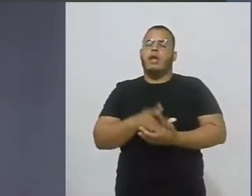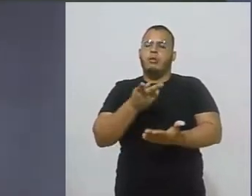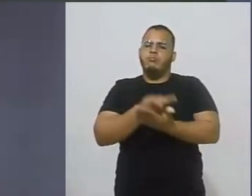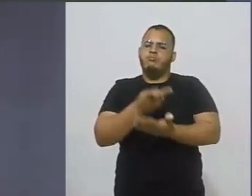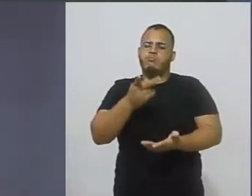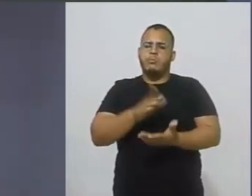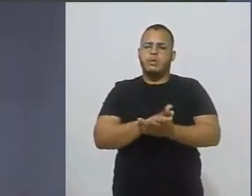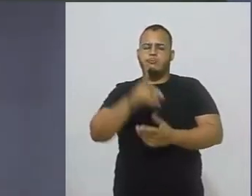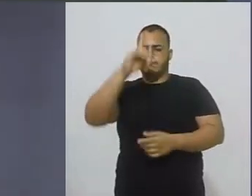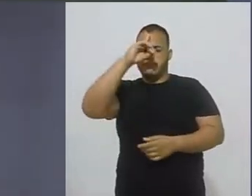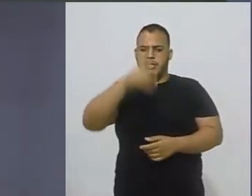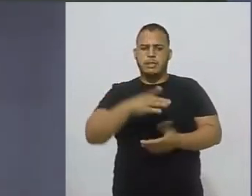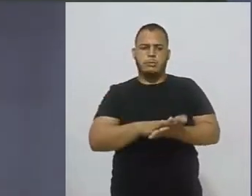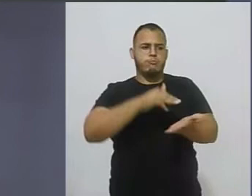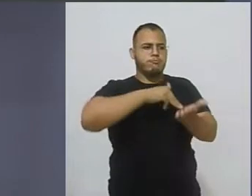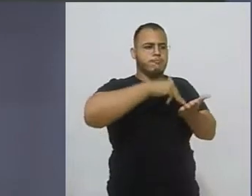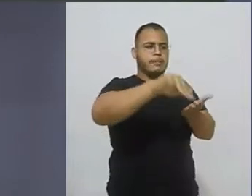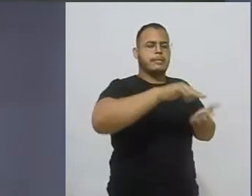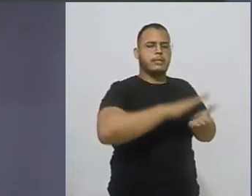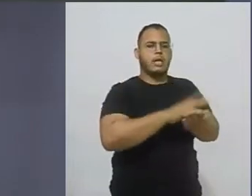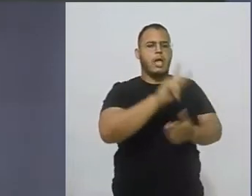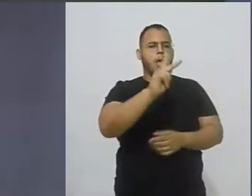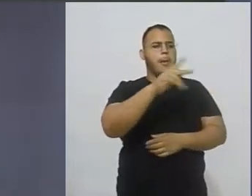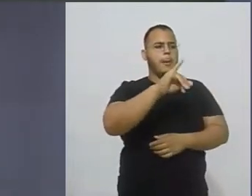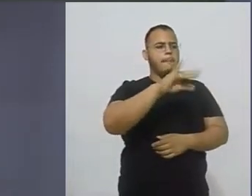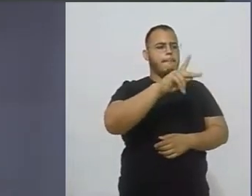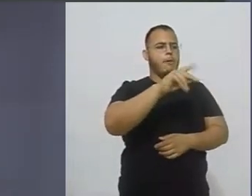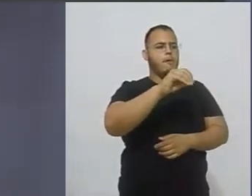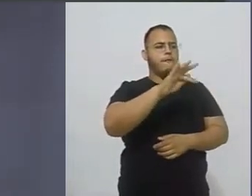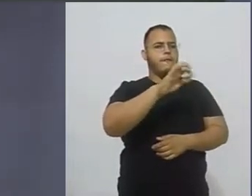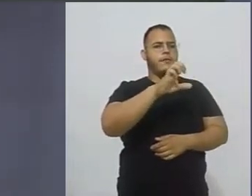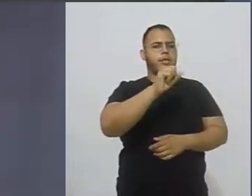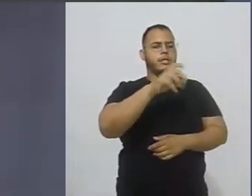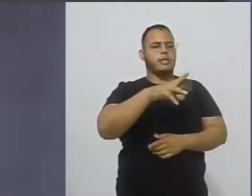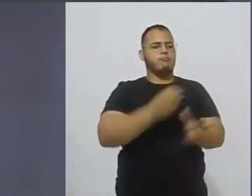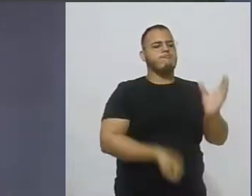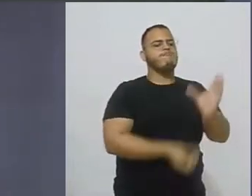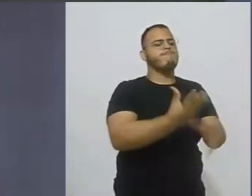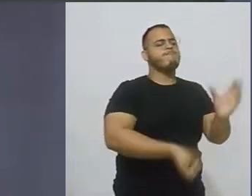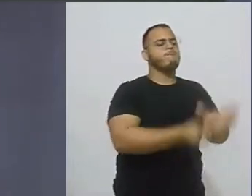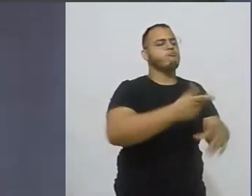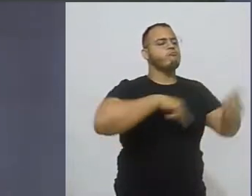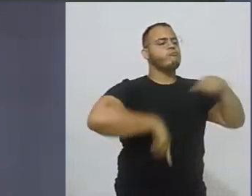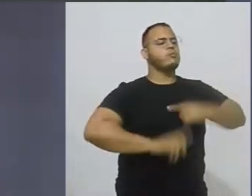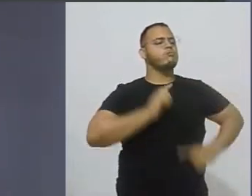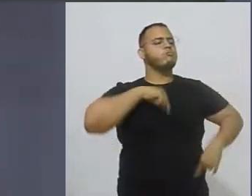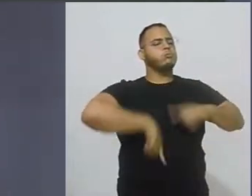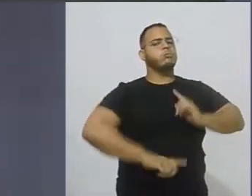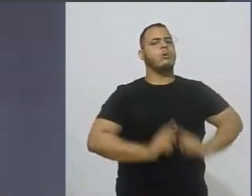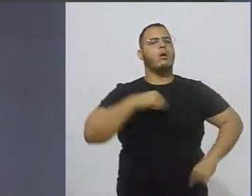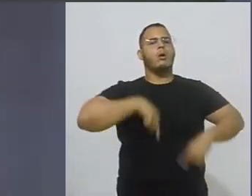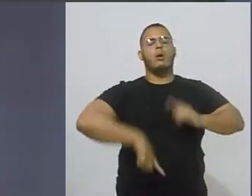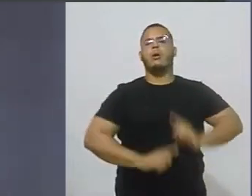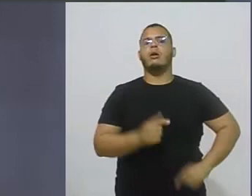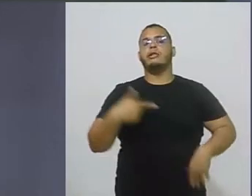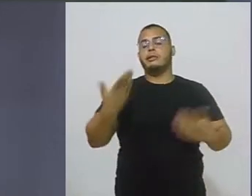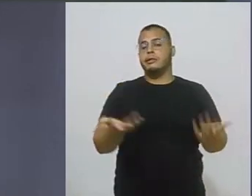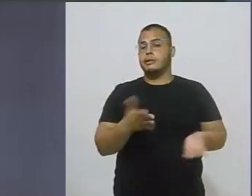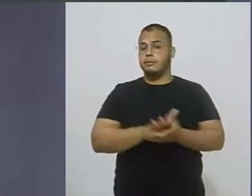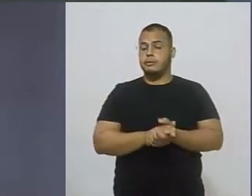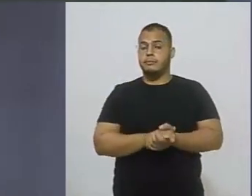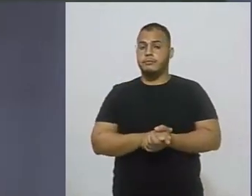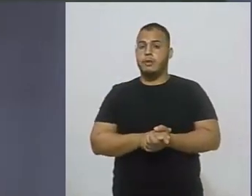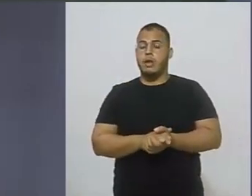vai mandar um recado para a hipófise começar a produzir os seus hormônios, produzir e secretar. Quando